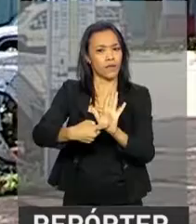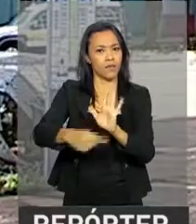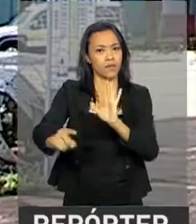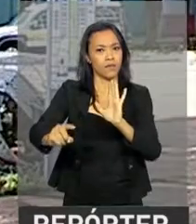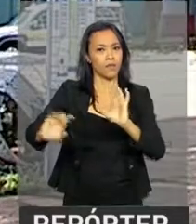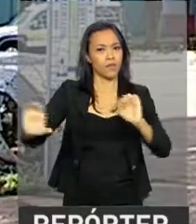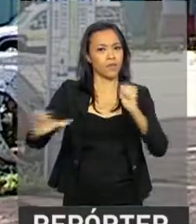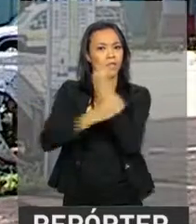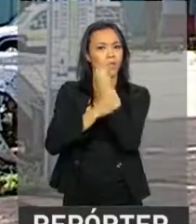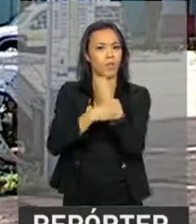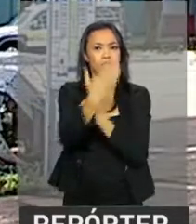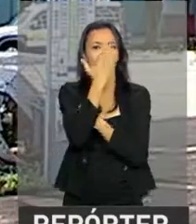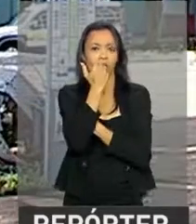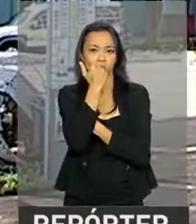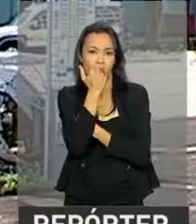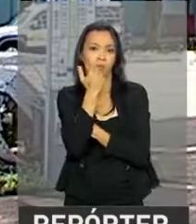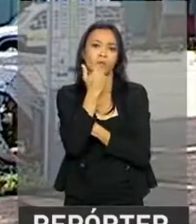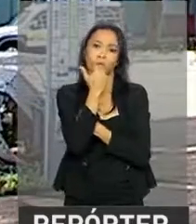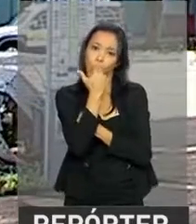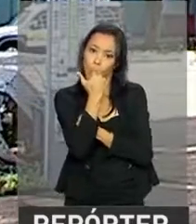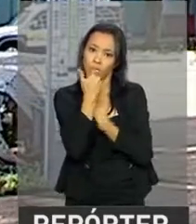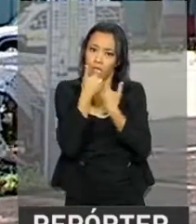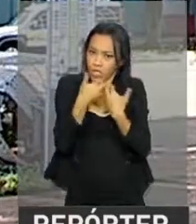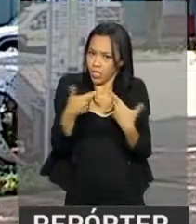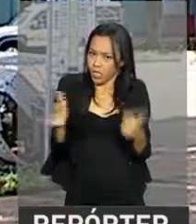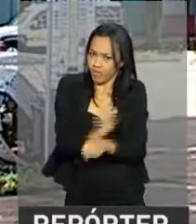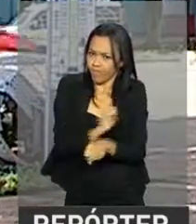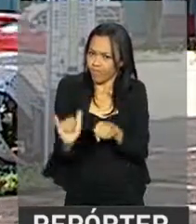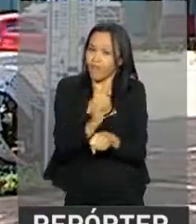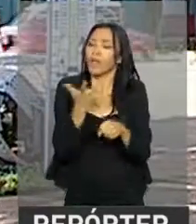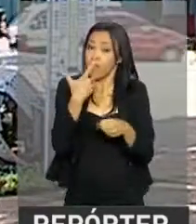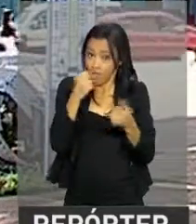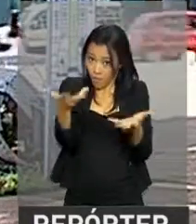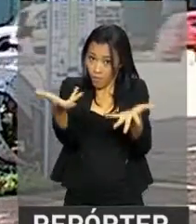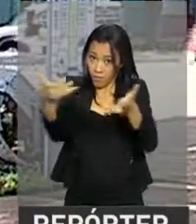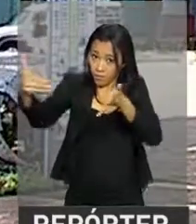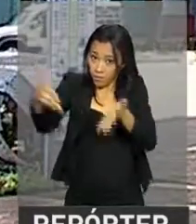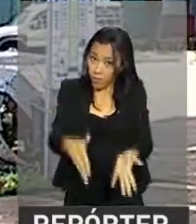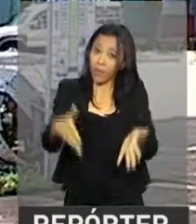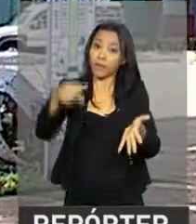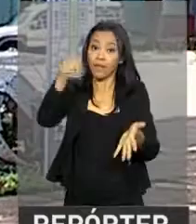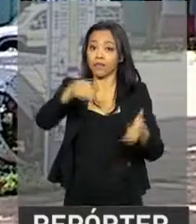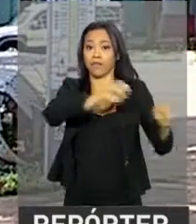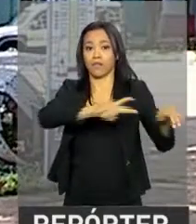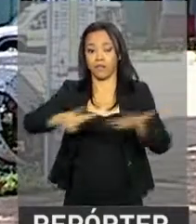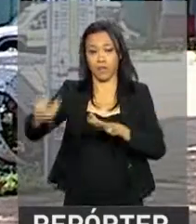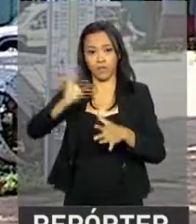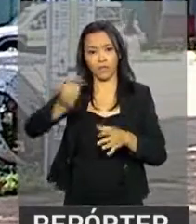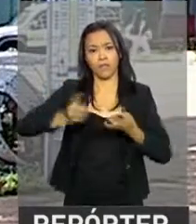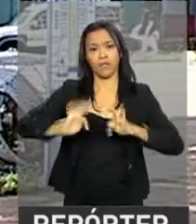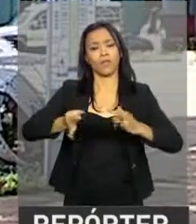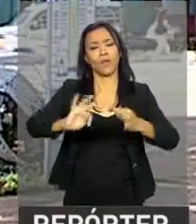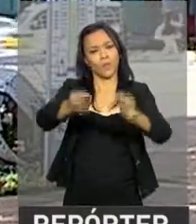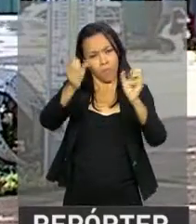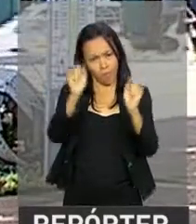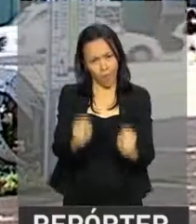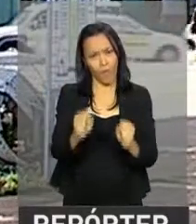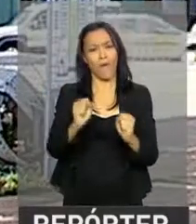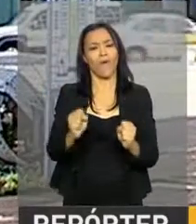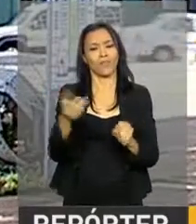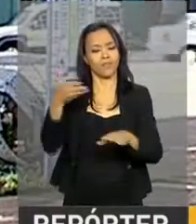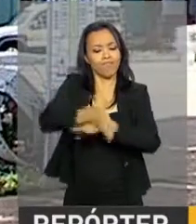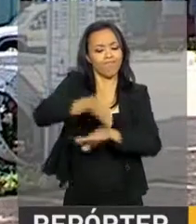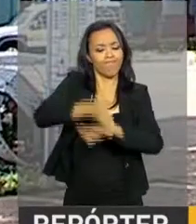segurança alimentar e nutricional. Quem quiser participar da Semana Nacional de Ciência e Tecnologia pode acessar